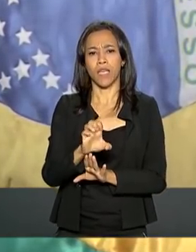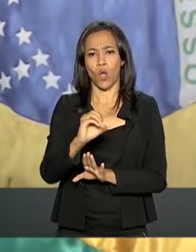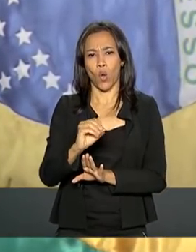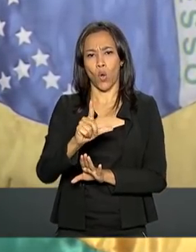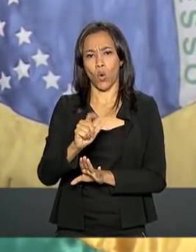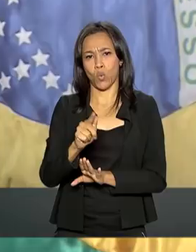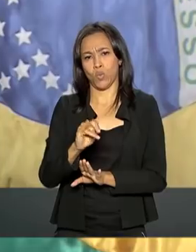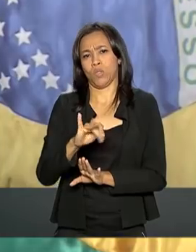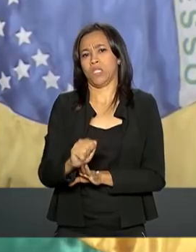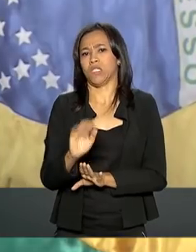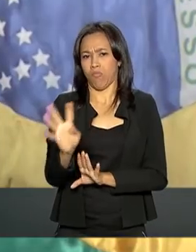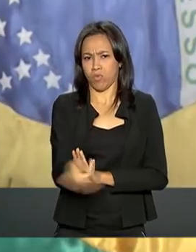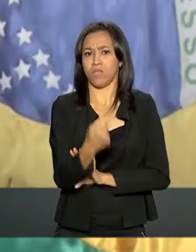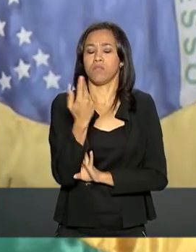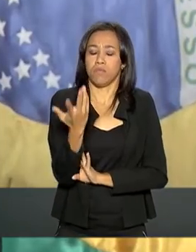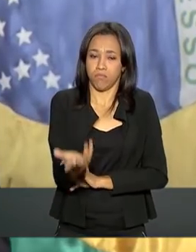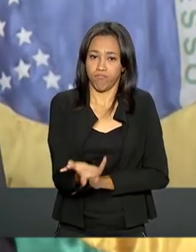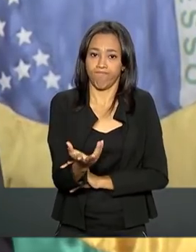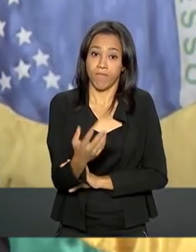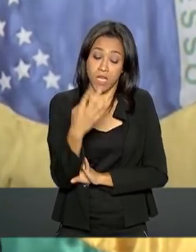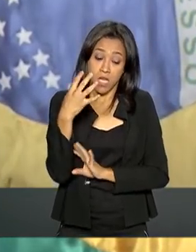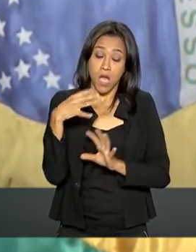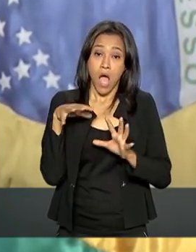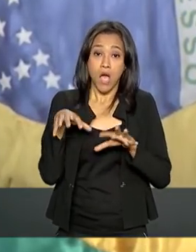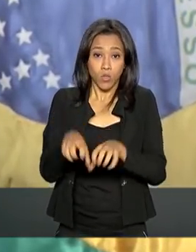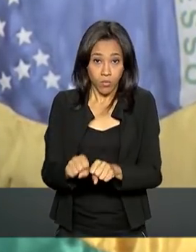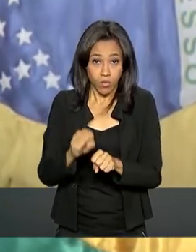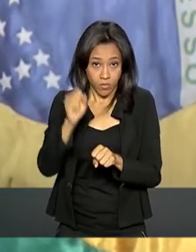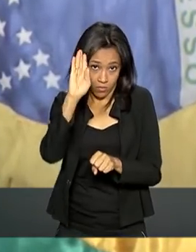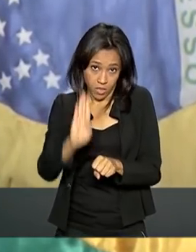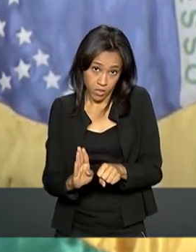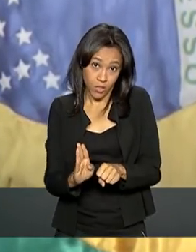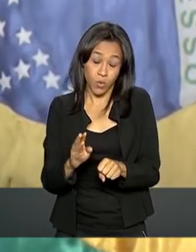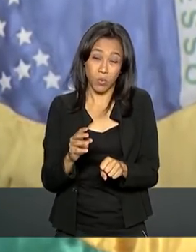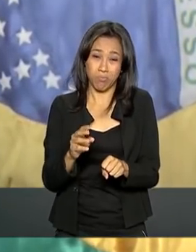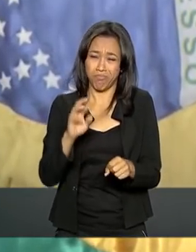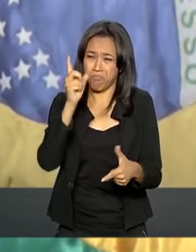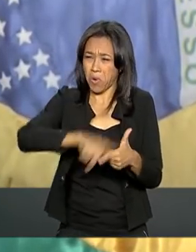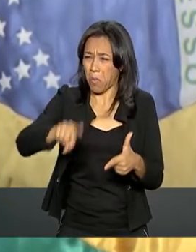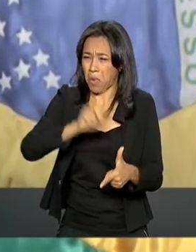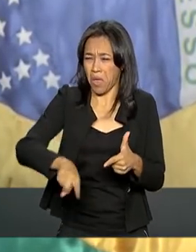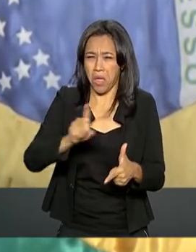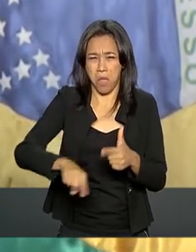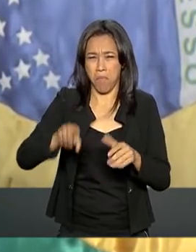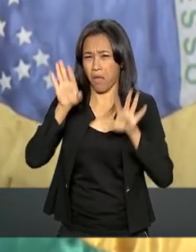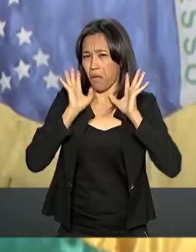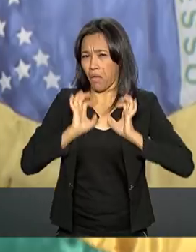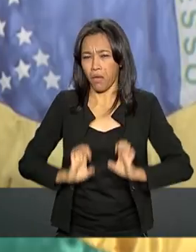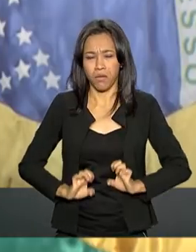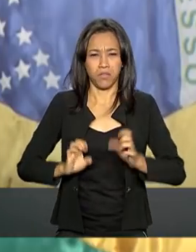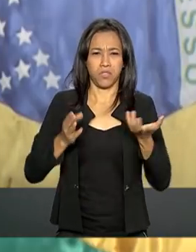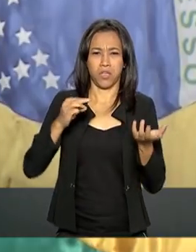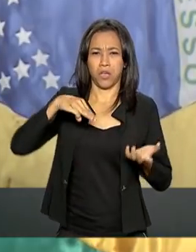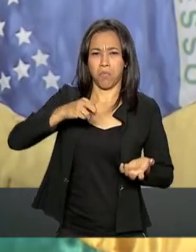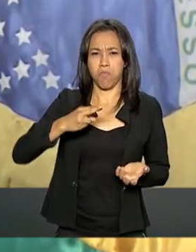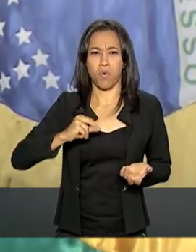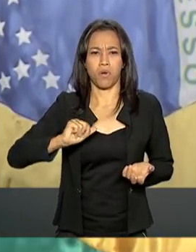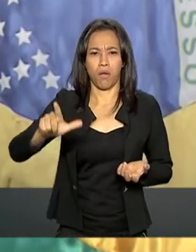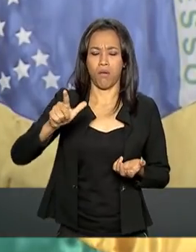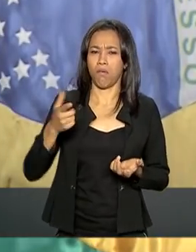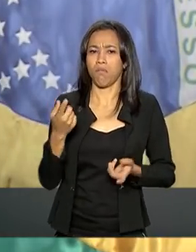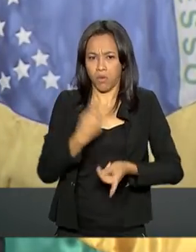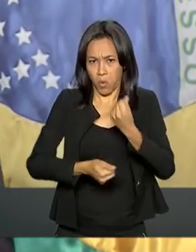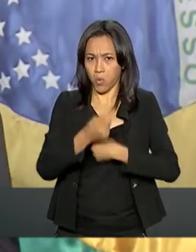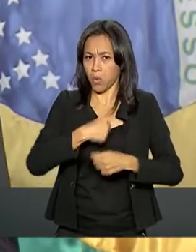pegamos, Peneira, no Brasil, um país com uma grave crise ética, moral e econômica. E mais grave